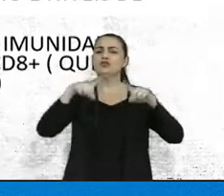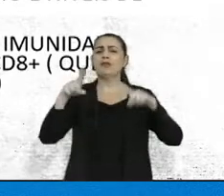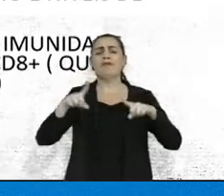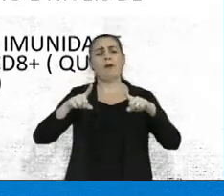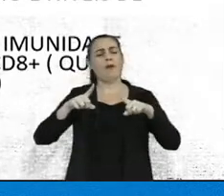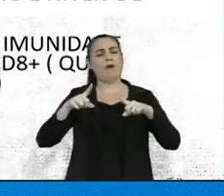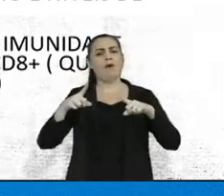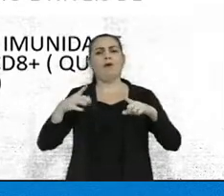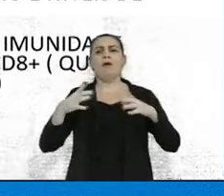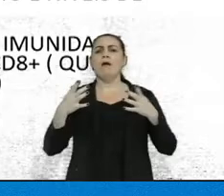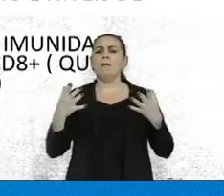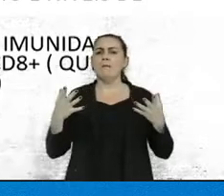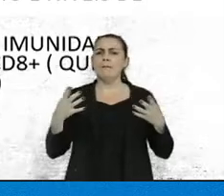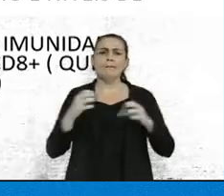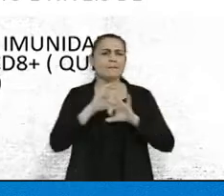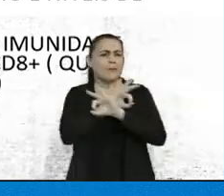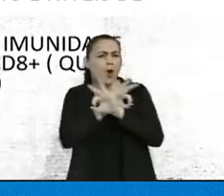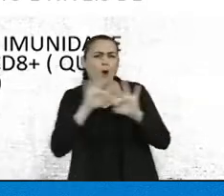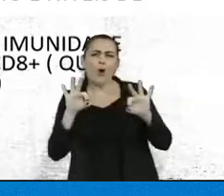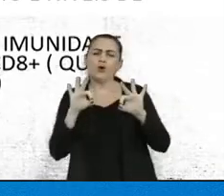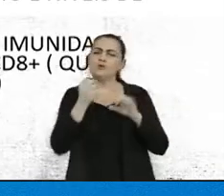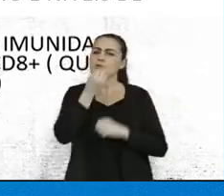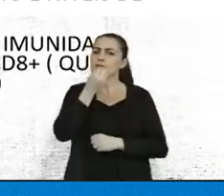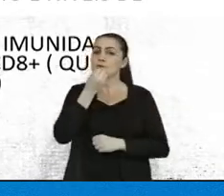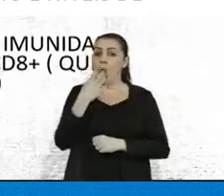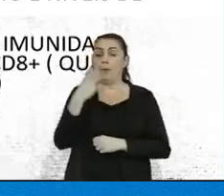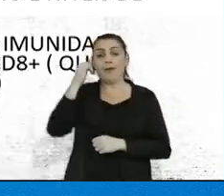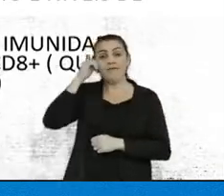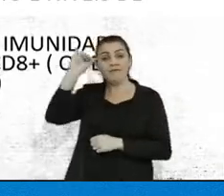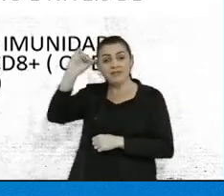né? Coronavírus, isso que está fazendo a gente